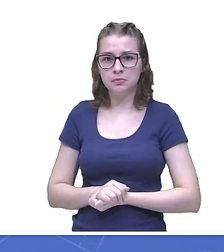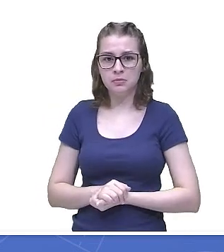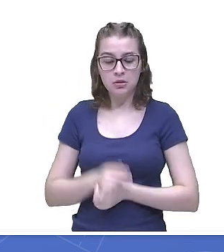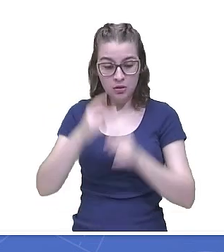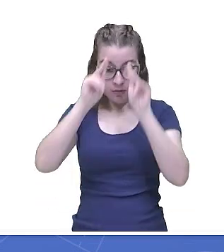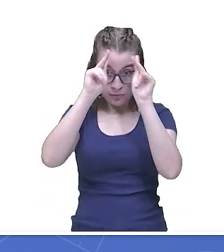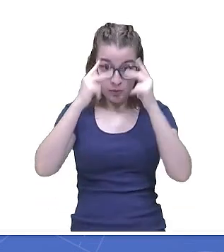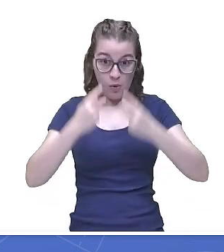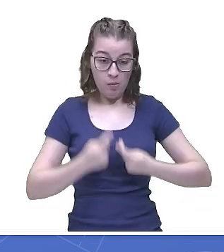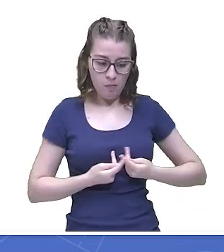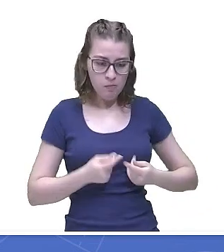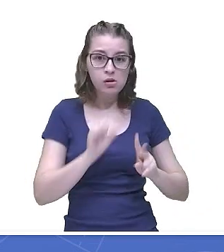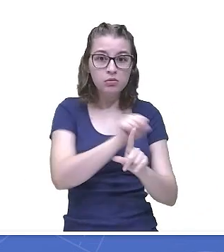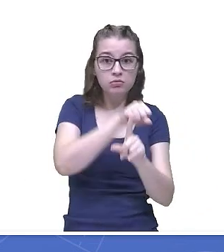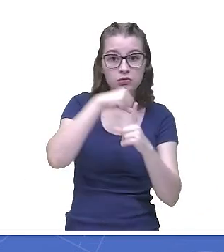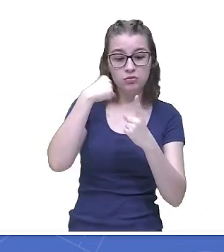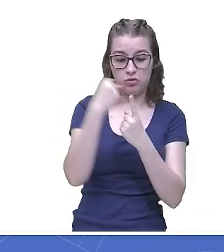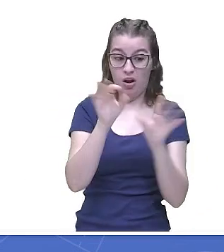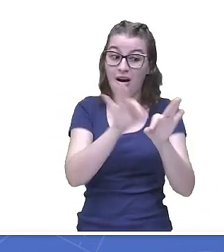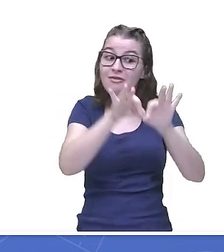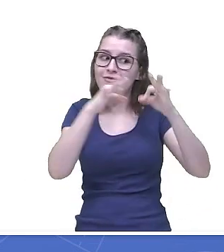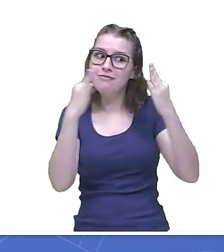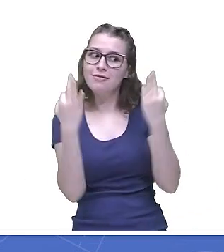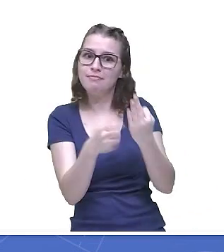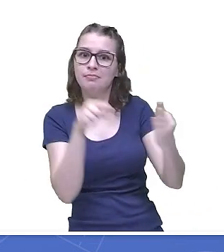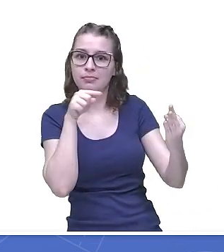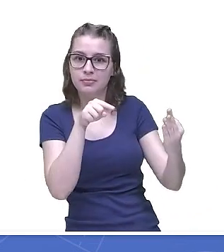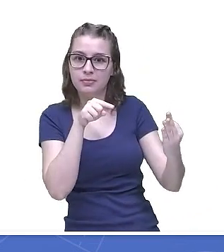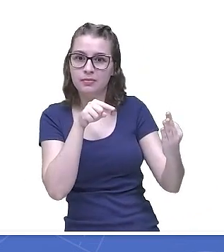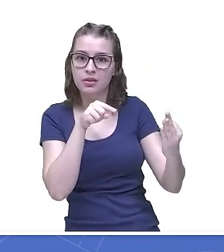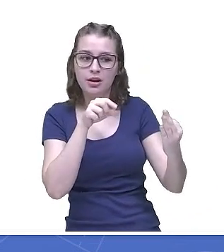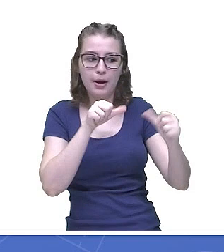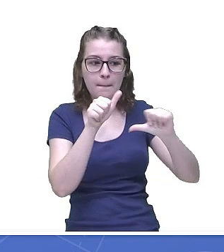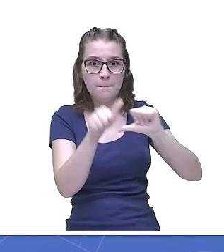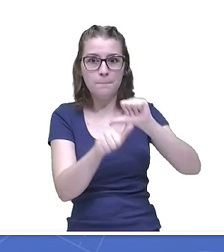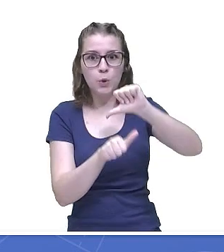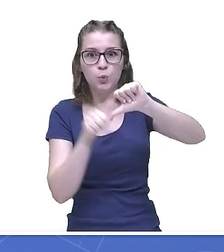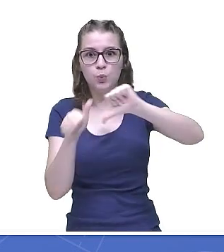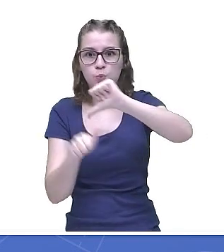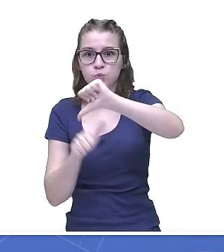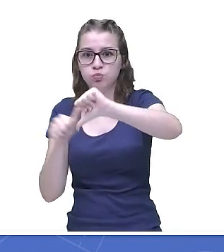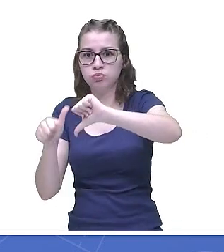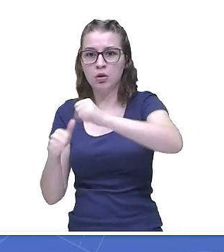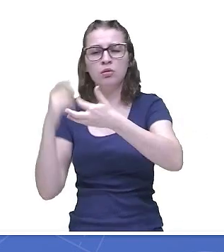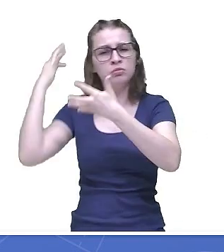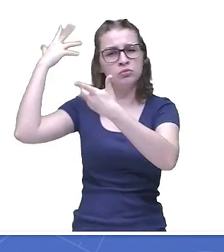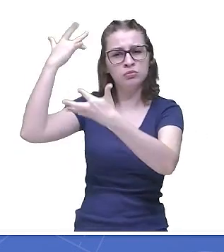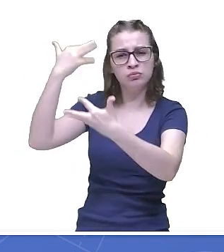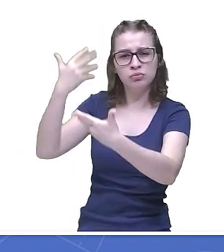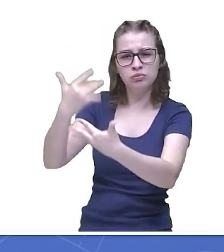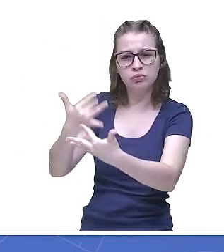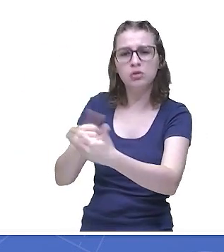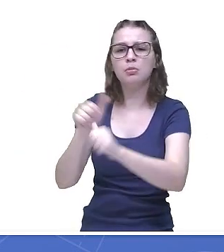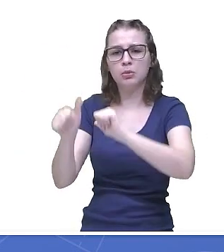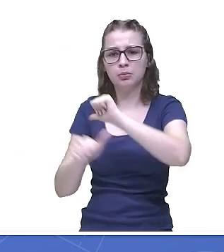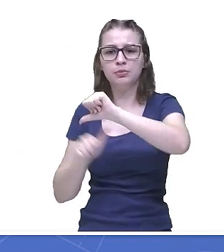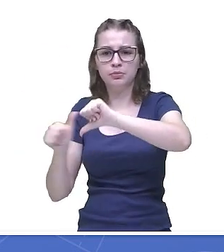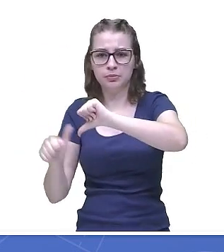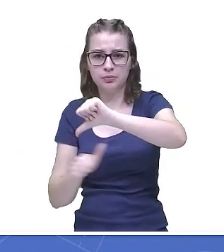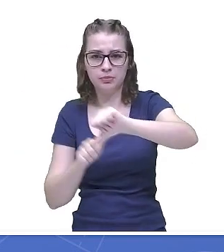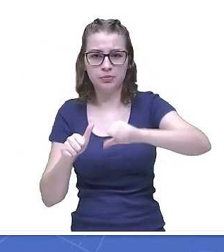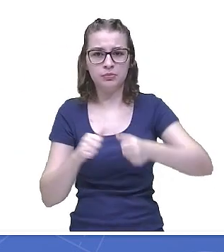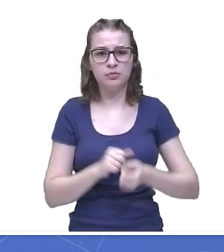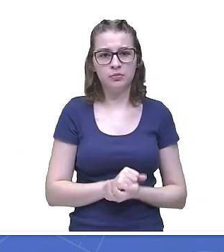ser social, a família, ela é mutável, ela se transforma, né? Então ela não está